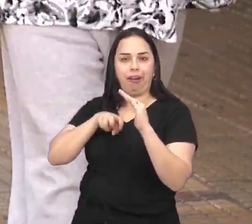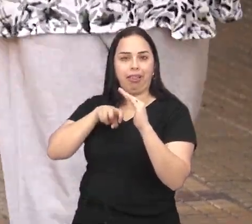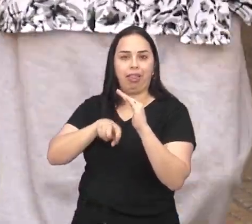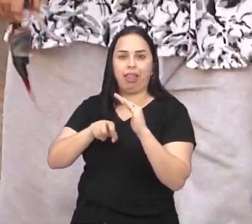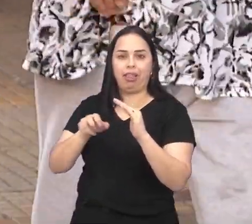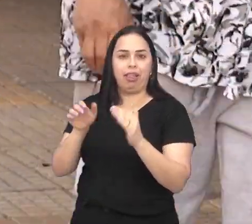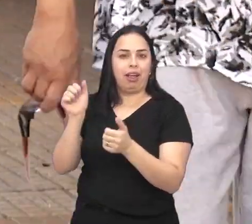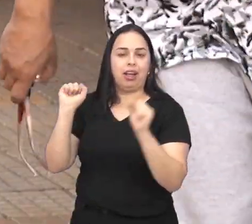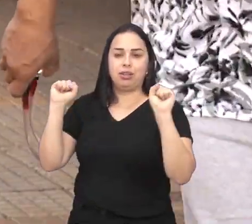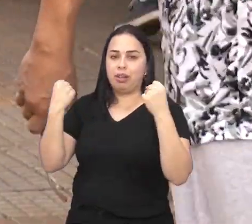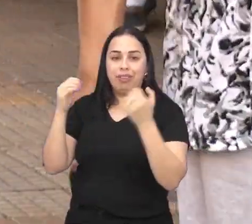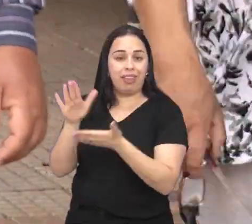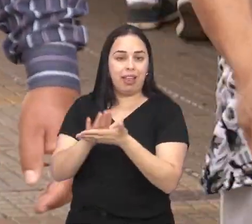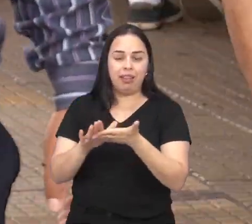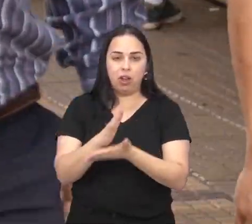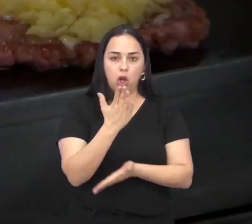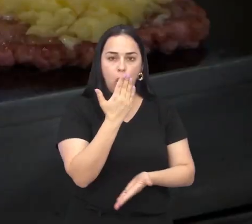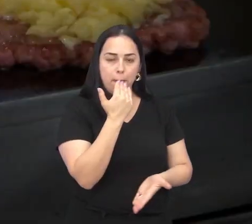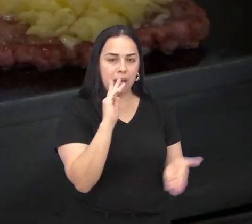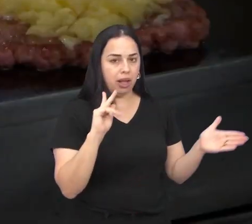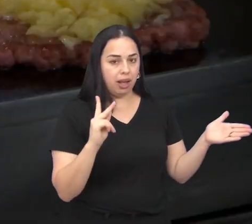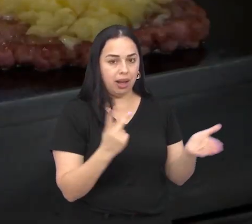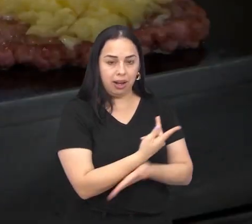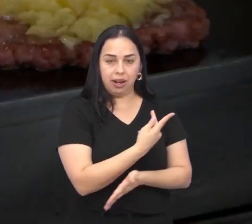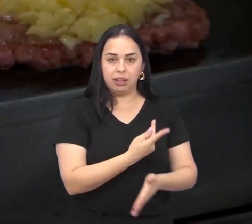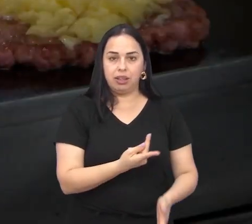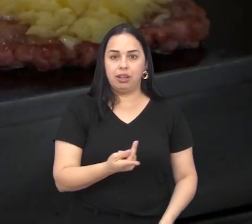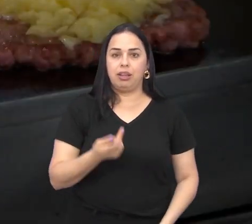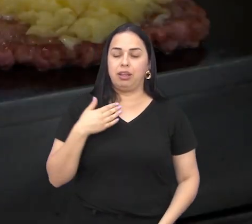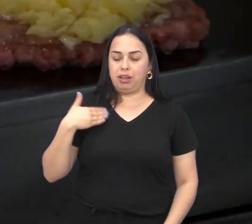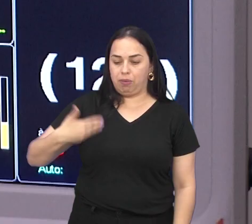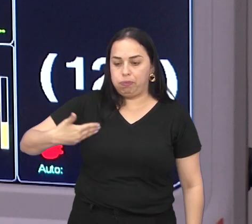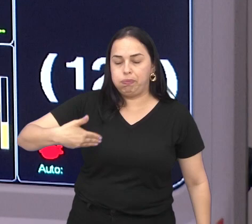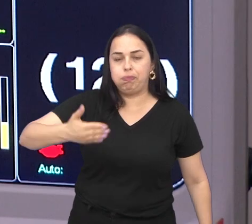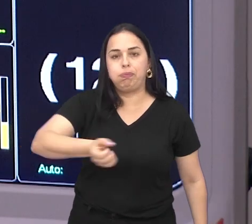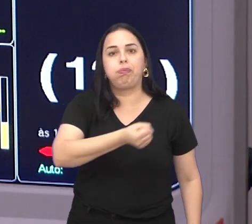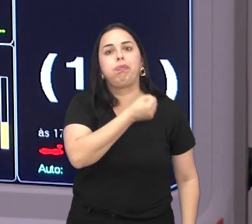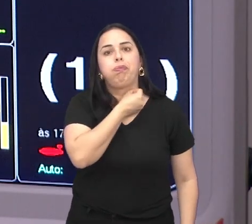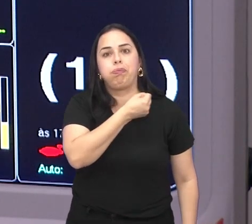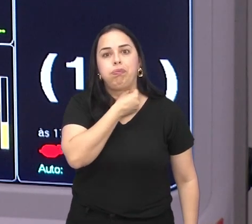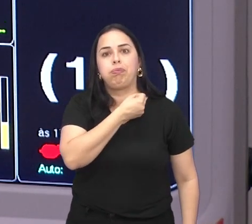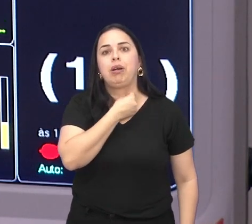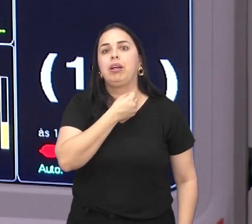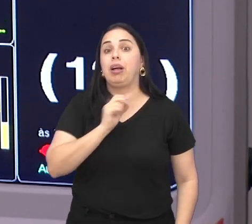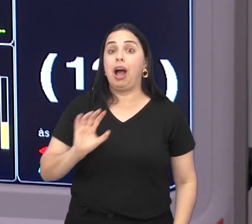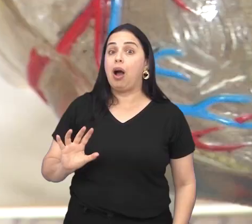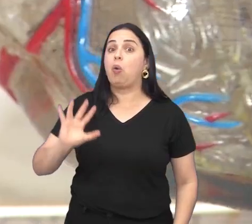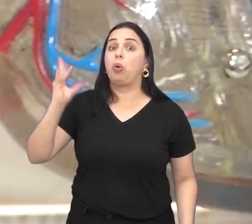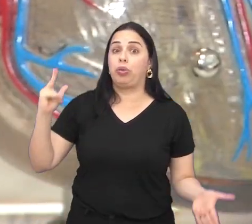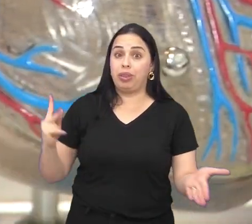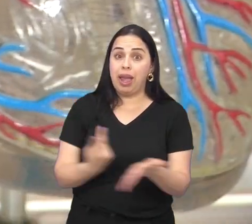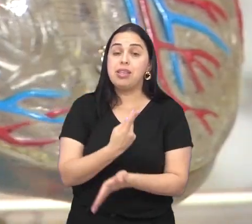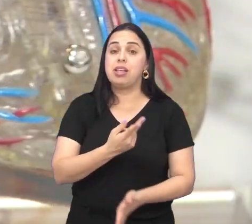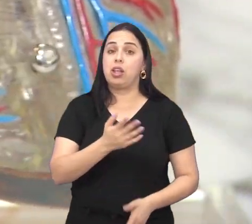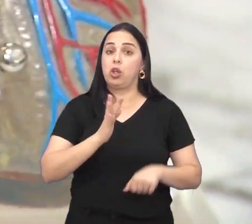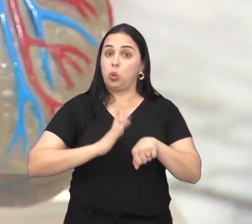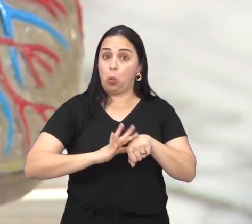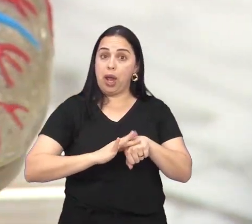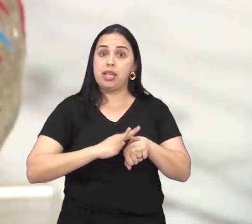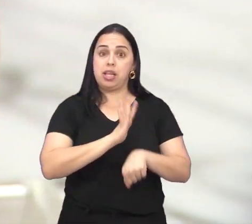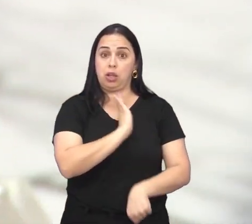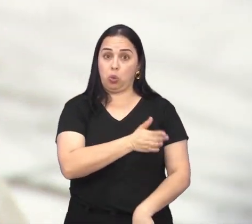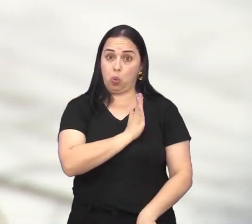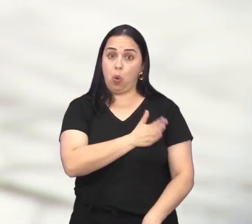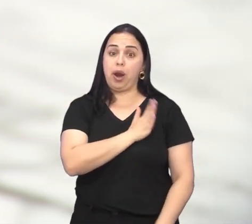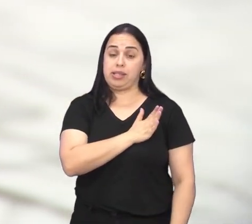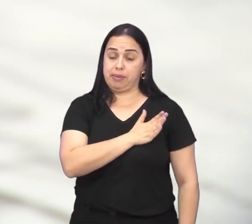a falta de atividades físicas, alimentação inadequada e uma rotina estressante, tem agravado os